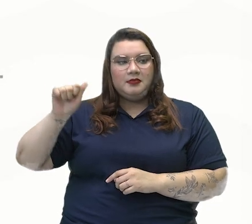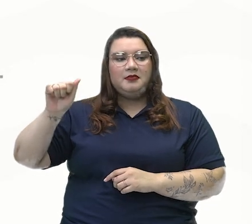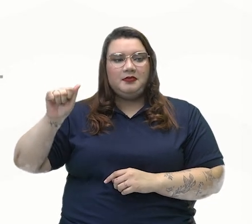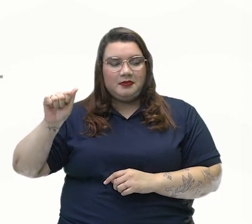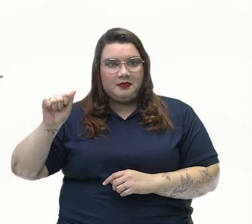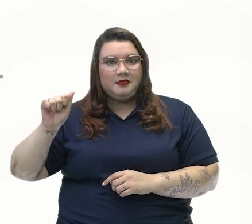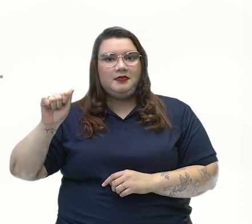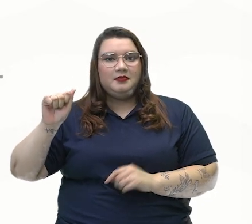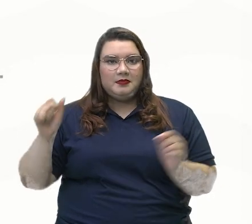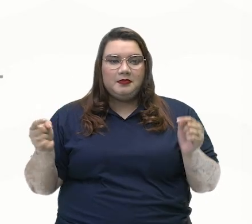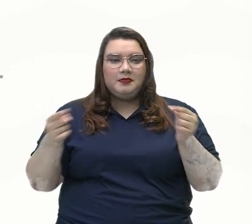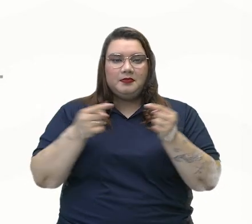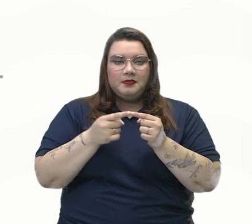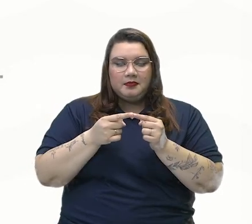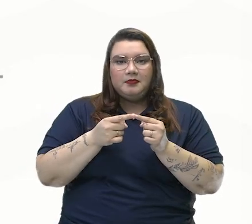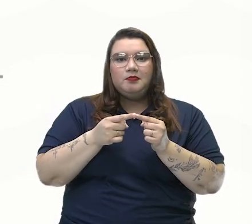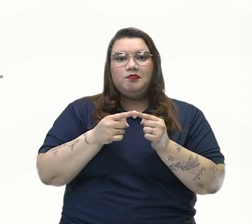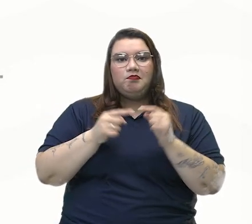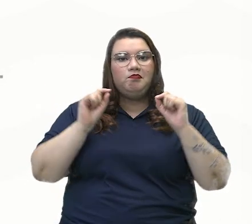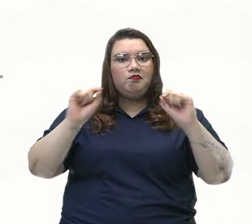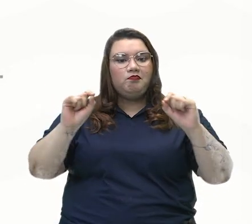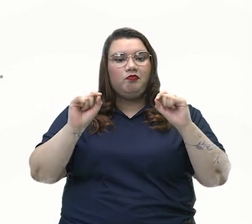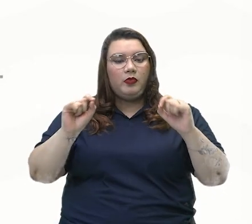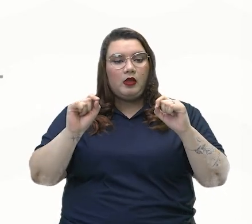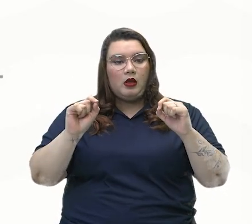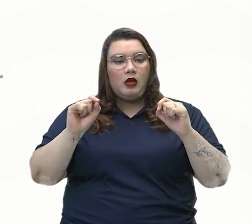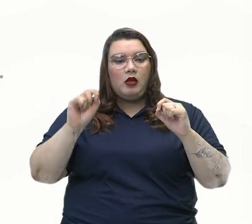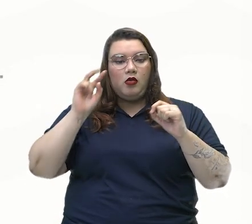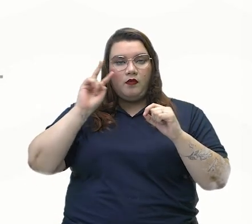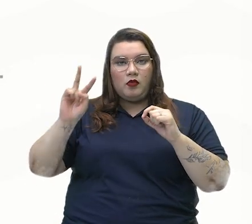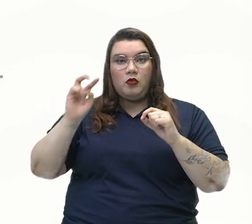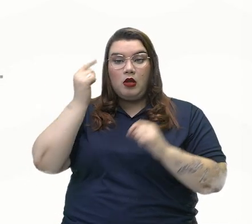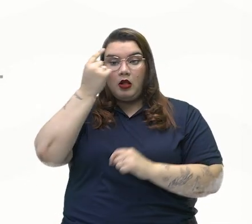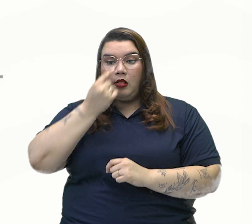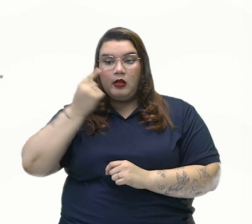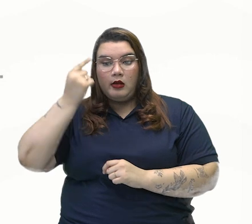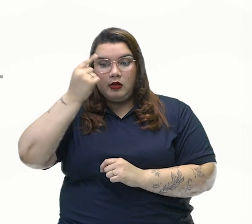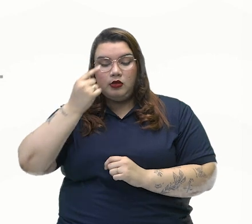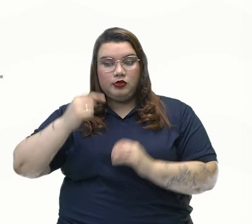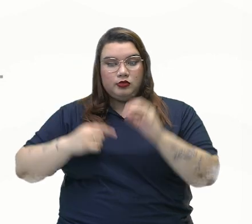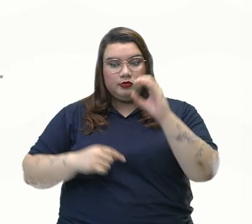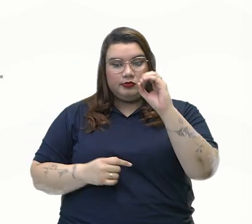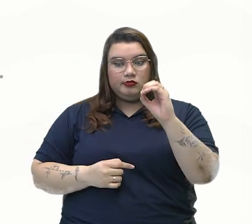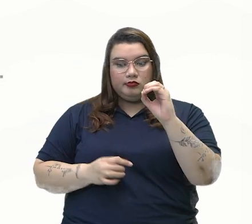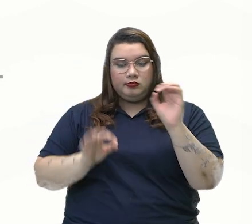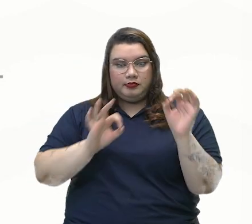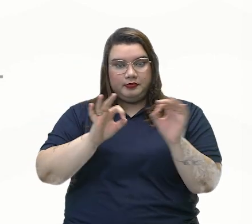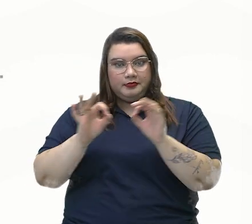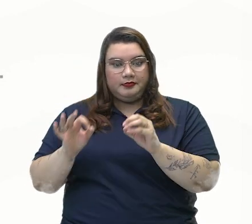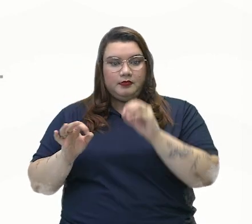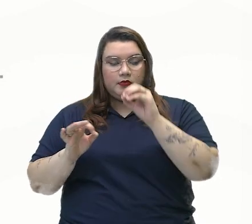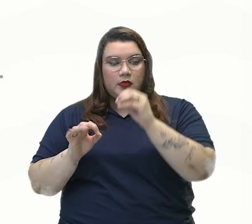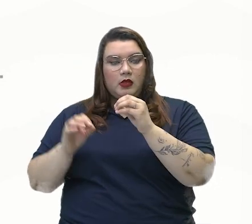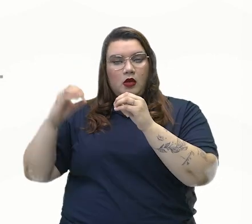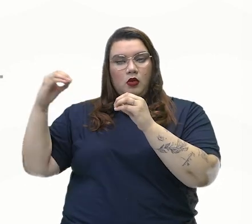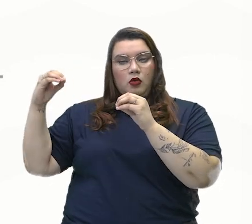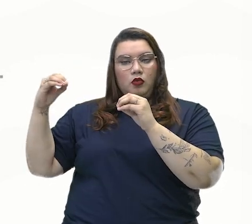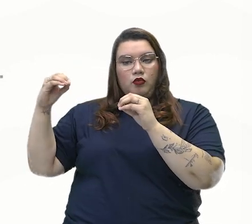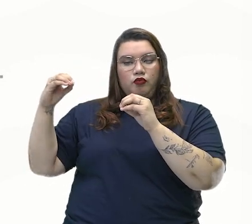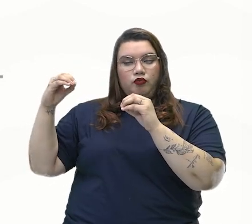ele emite raios de luz na direção da lente, ou seja, raios incidentes que saem do